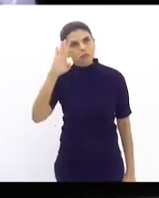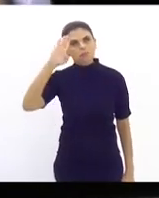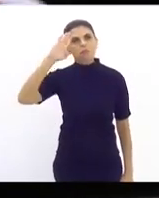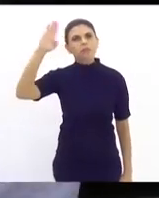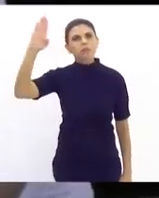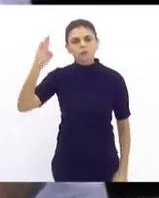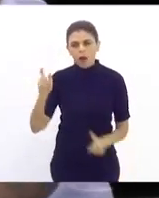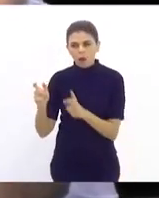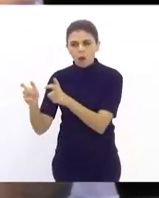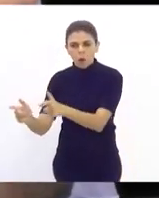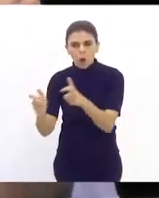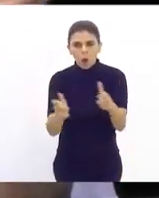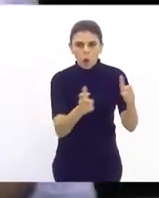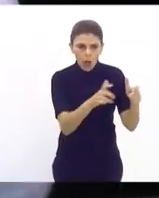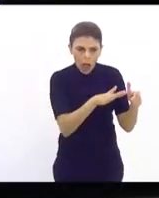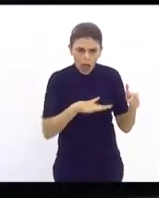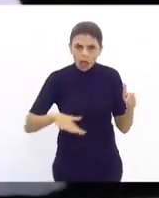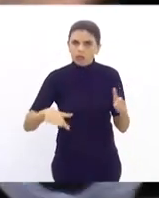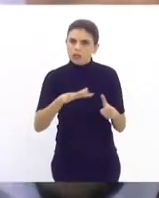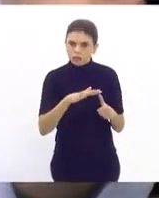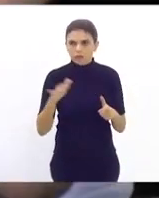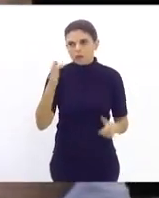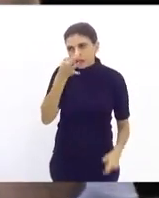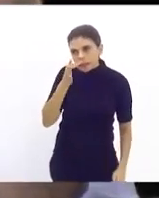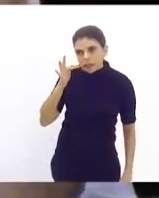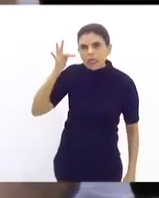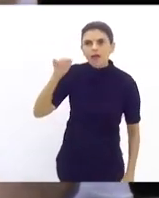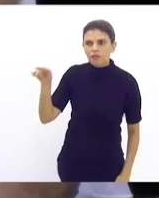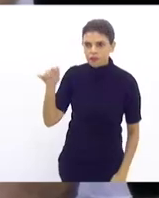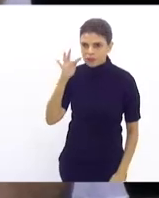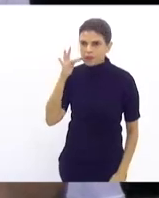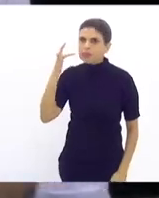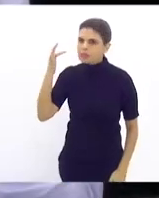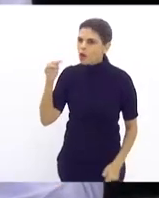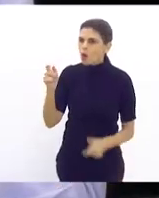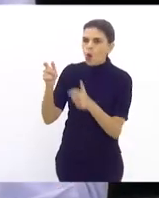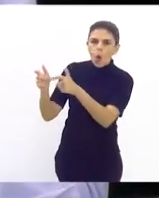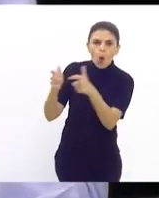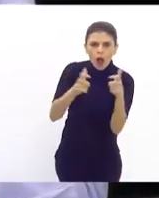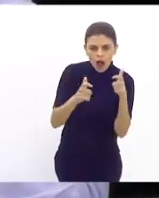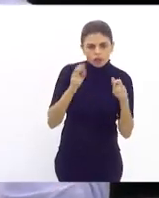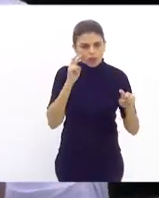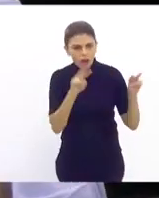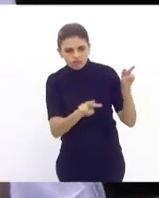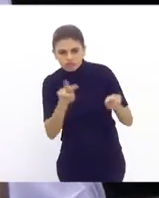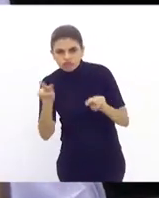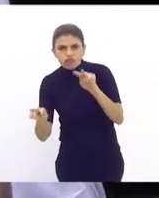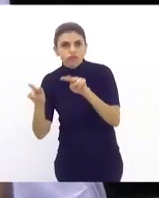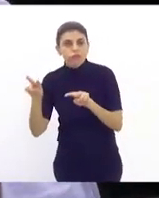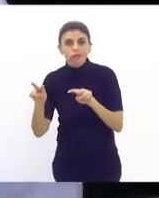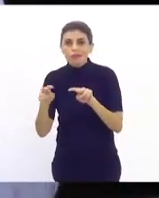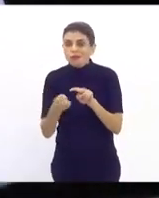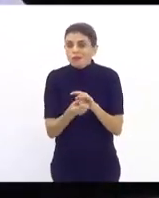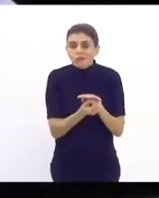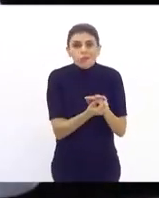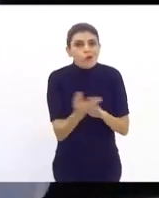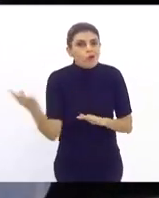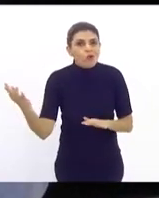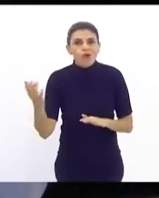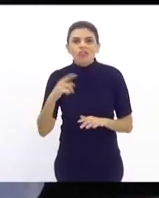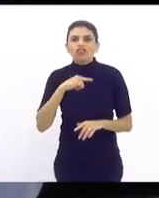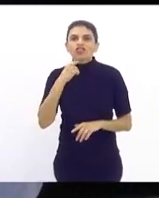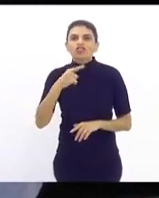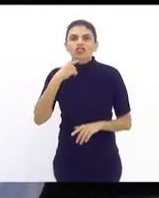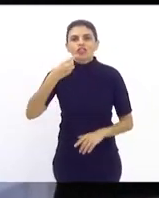principais operadoras, Flávio Serafini, desses terminais, e nós vimos o seguinte, muitas delas